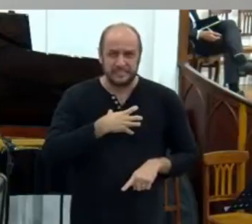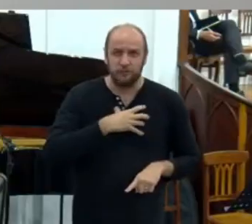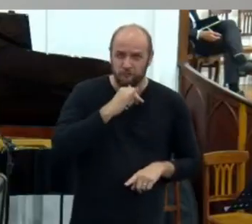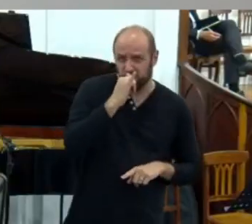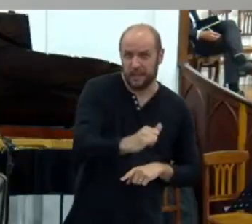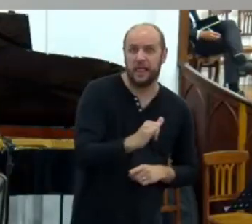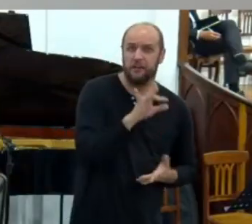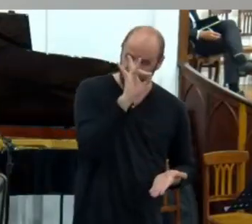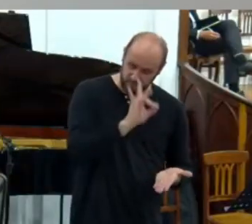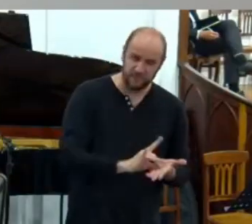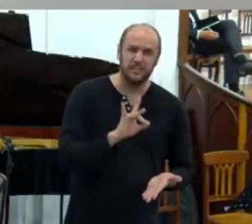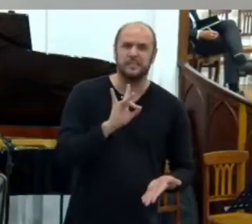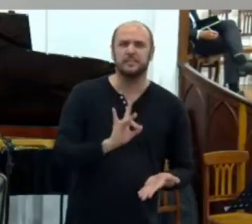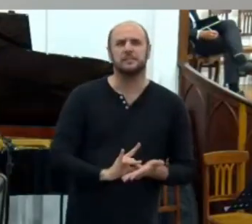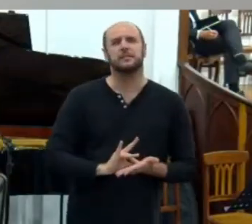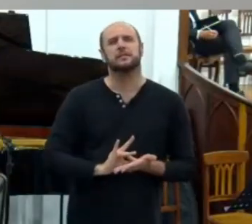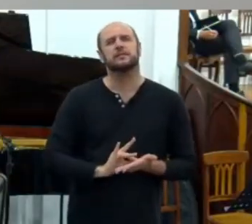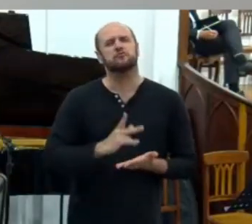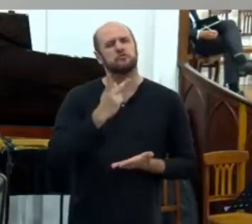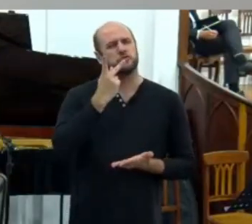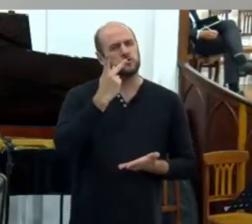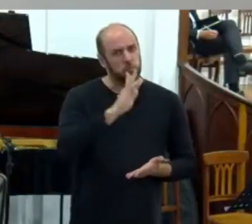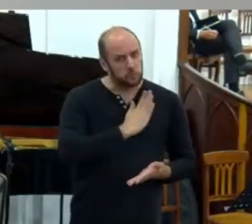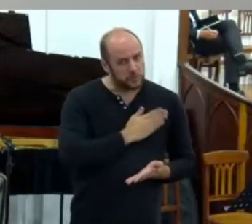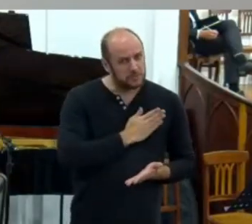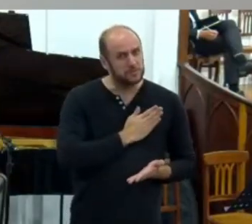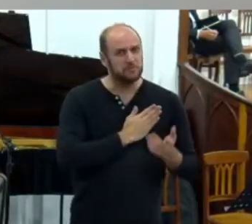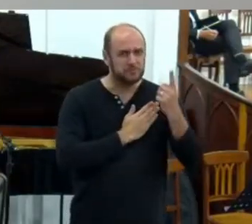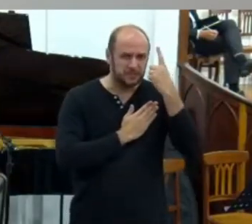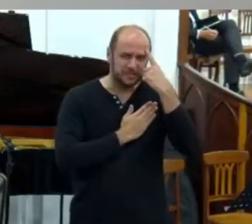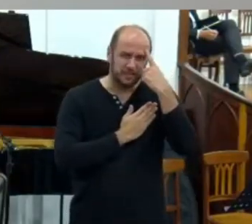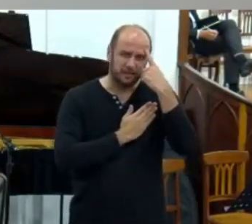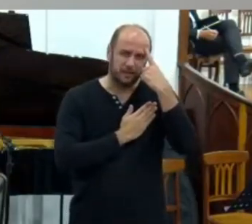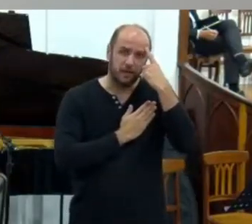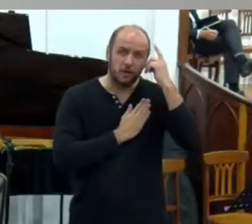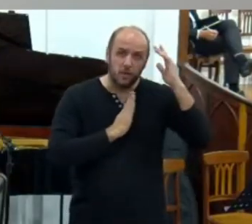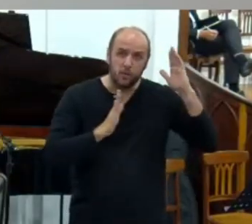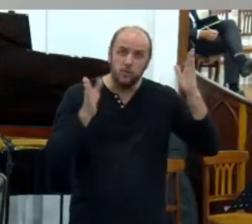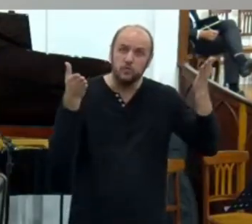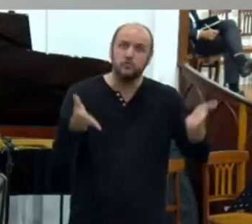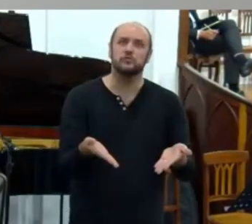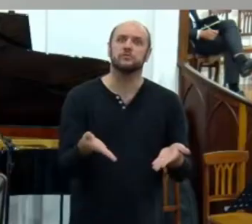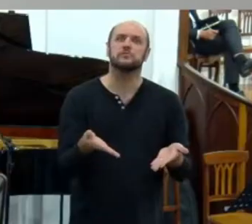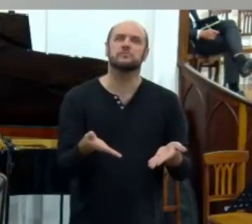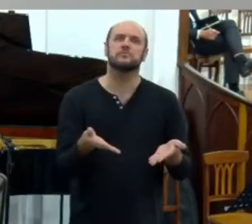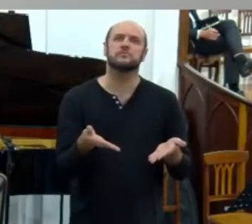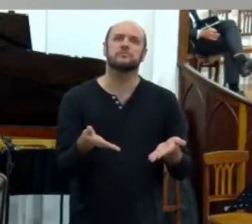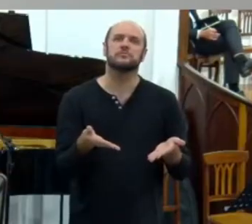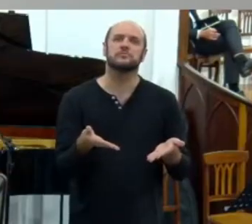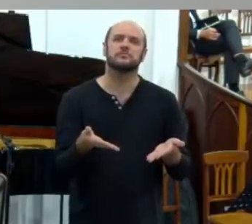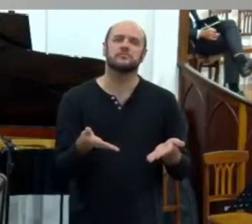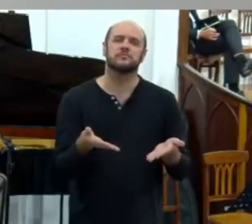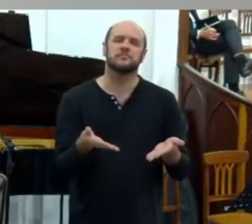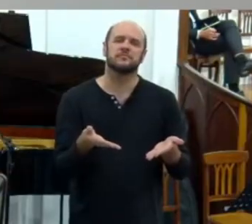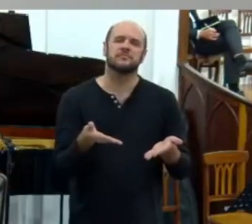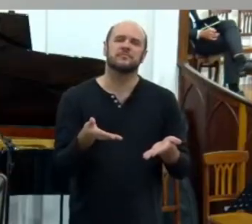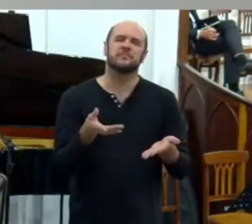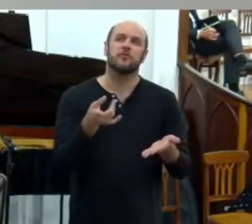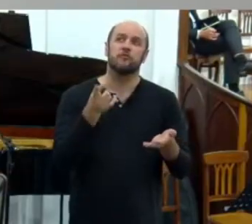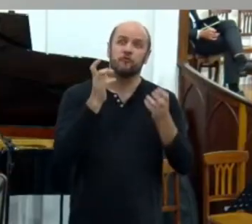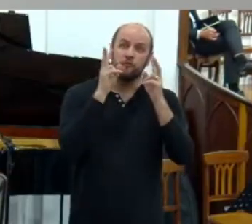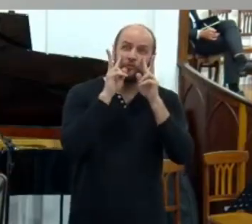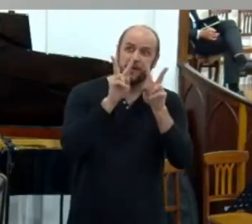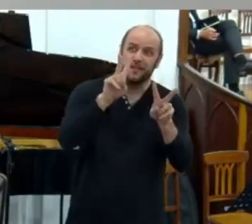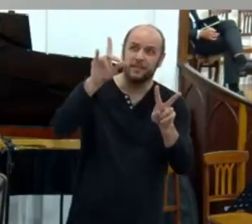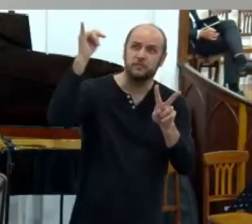de fato e de verdade no seu coração, hoje, se você ouvir a voz de